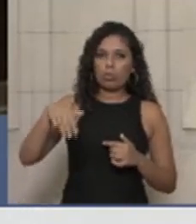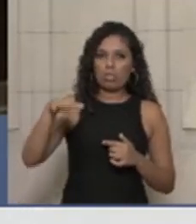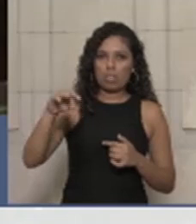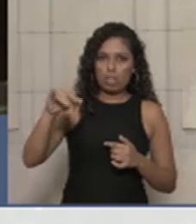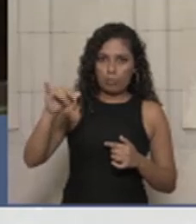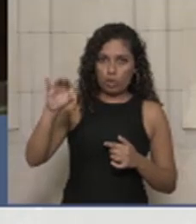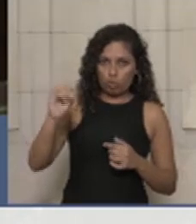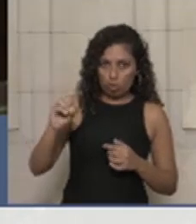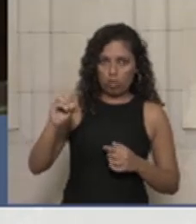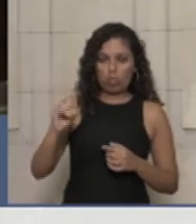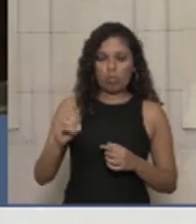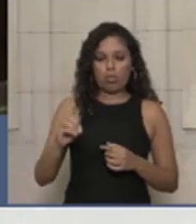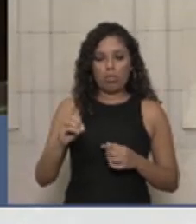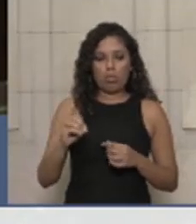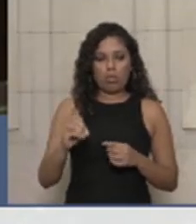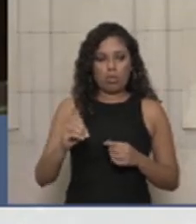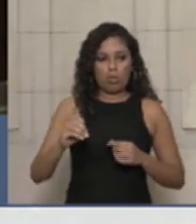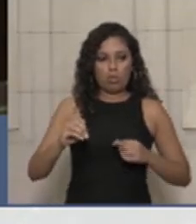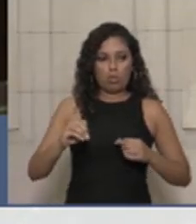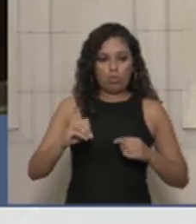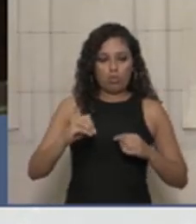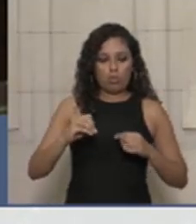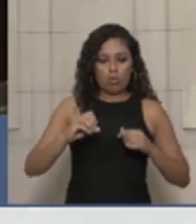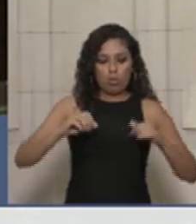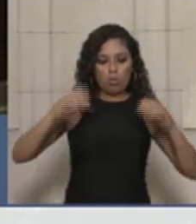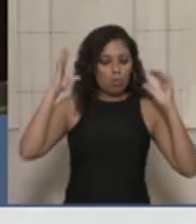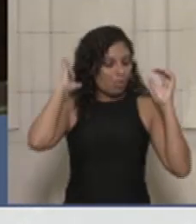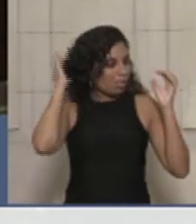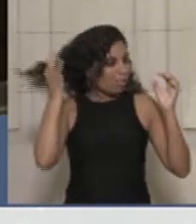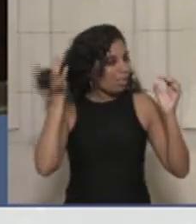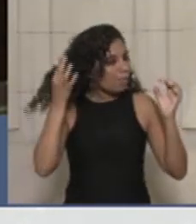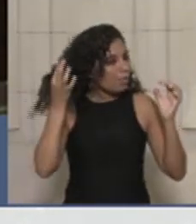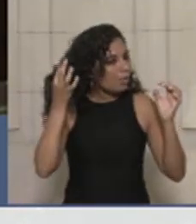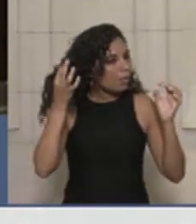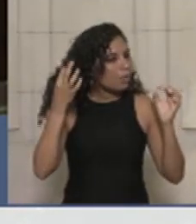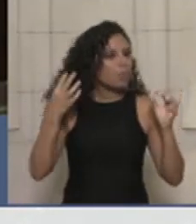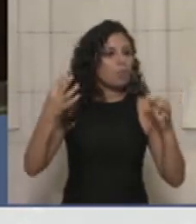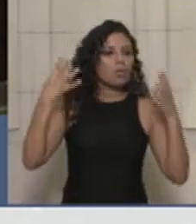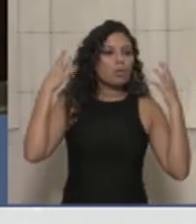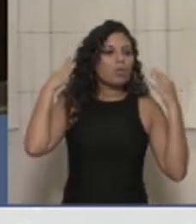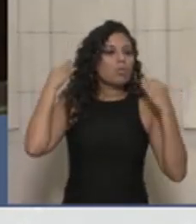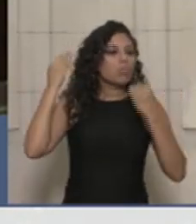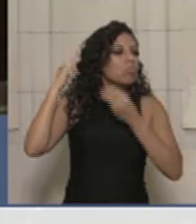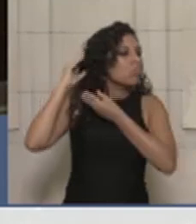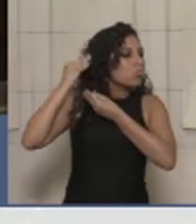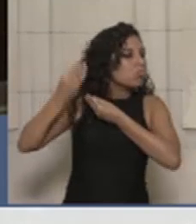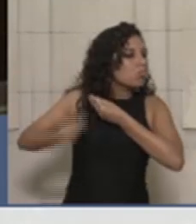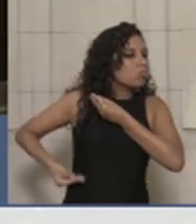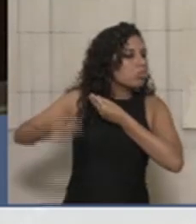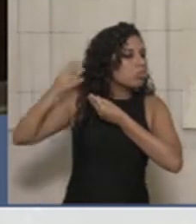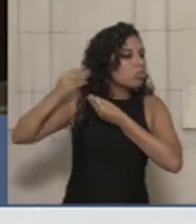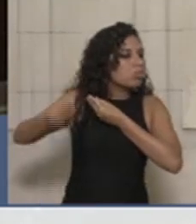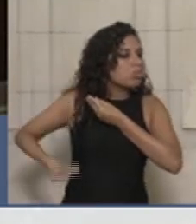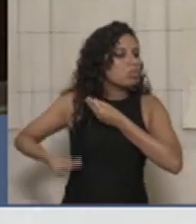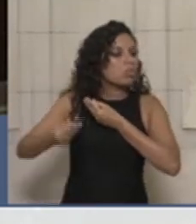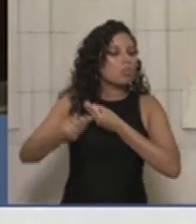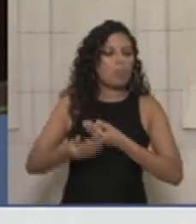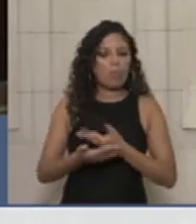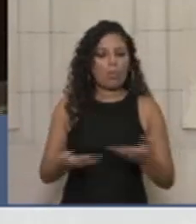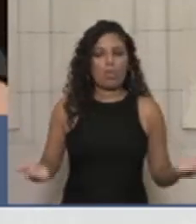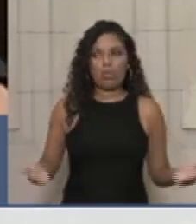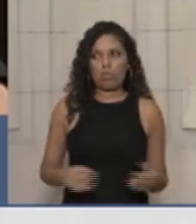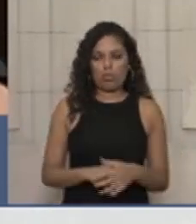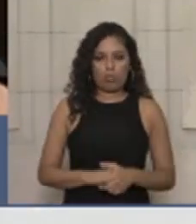provoca a queda dos cabelos, a queda capilar. E muitas